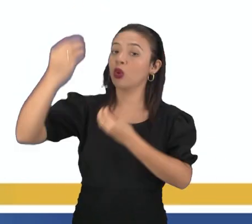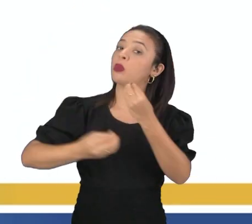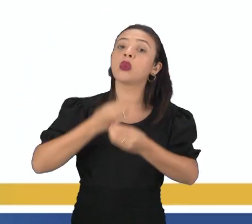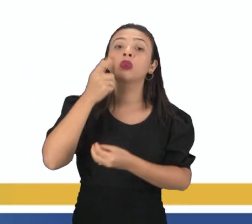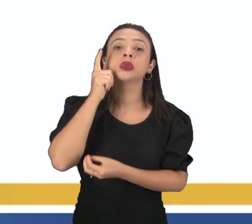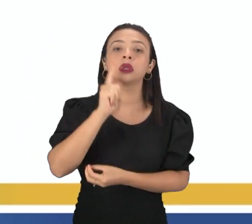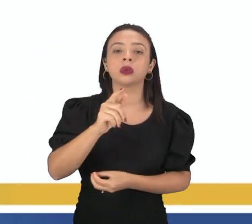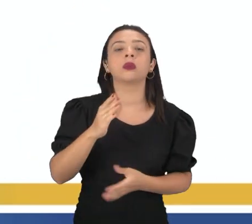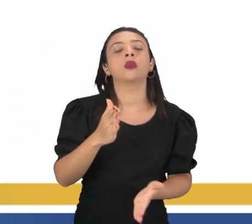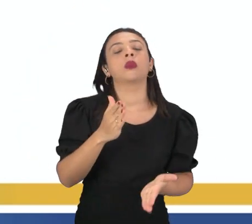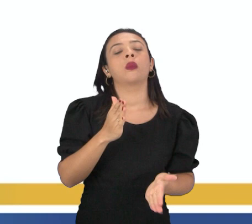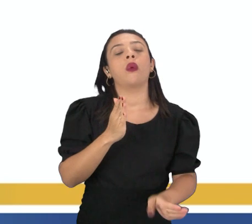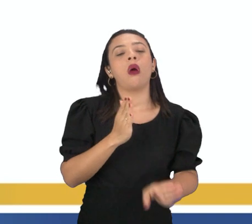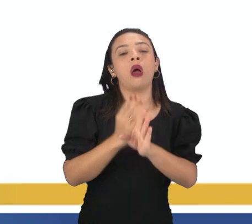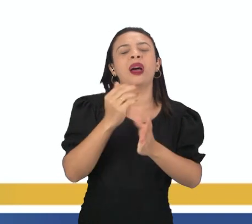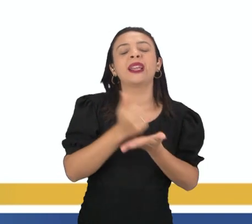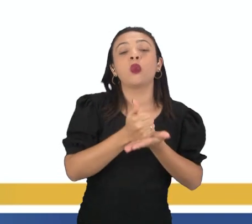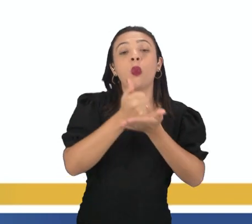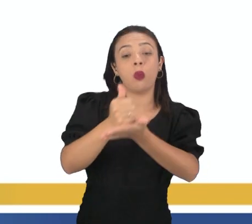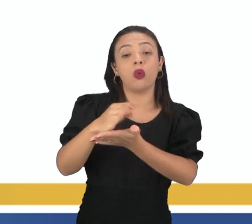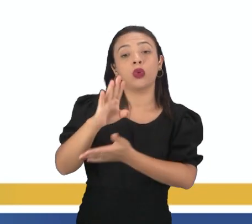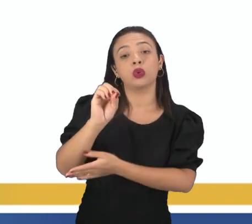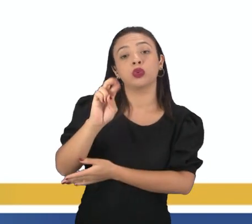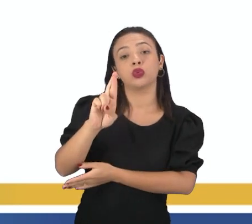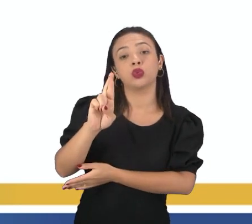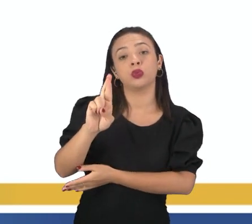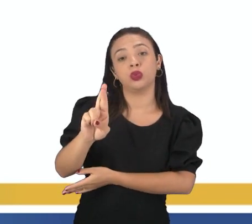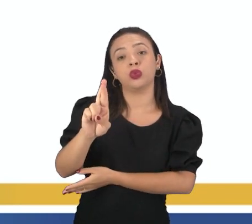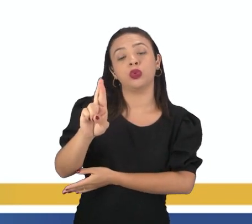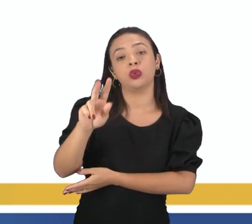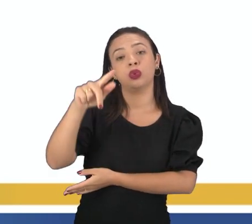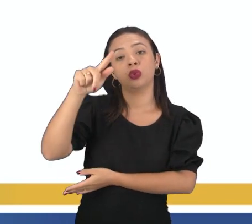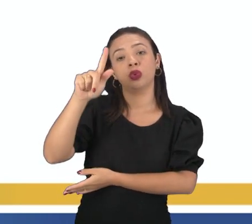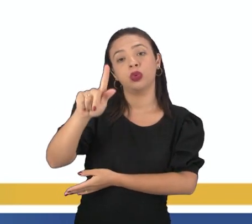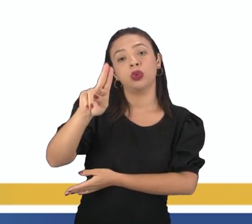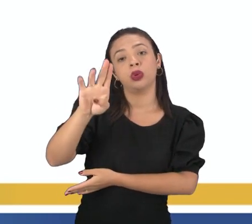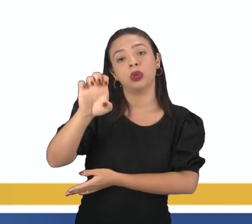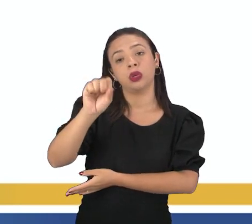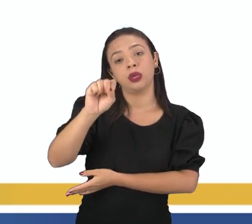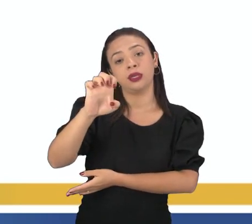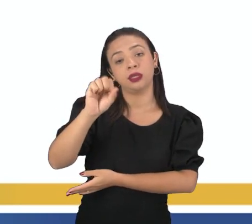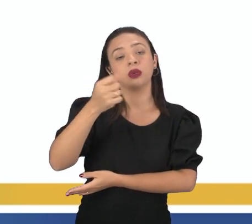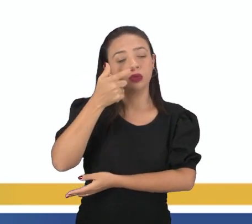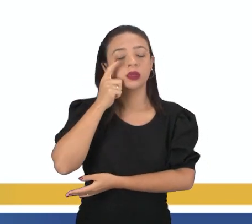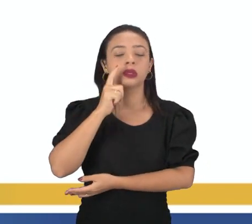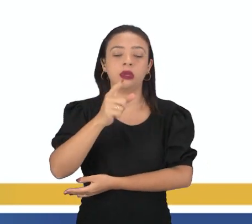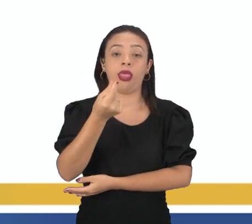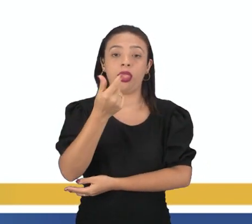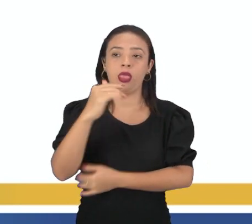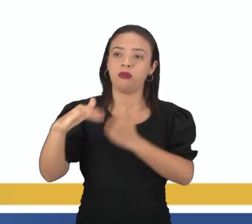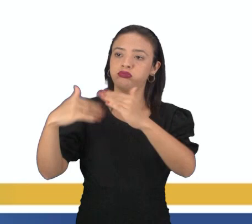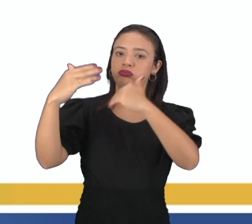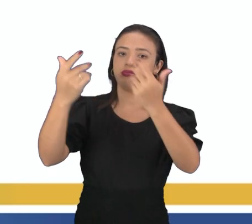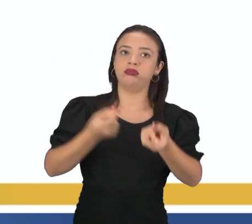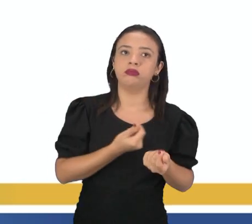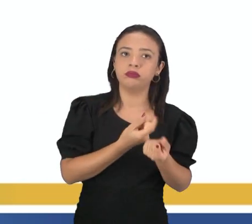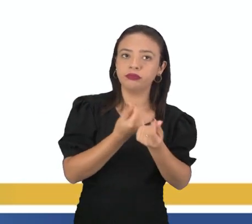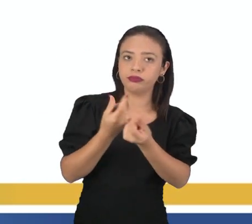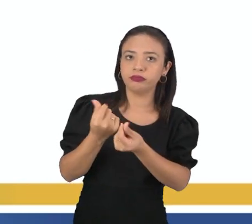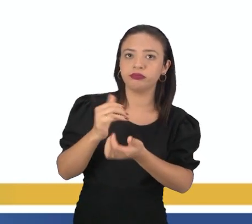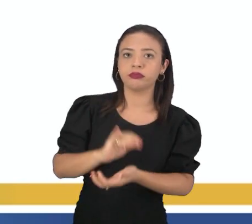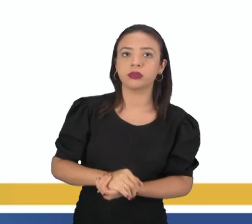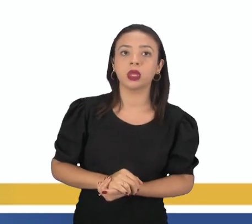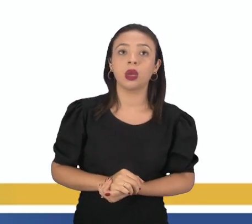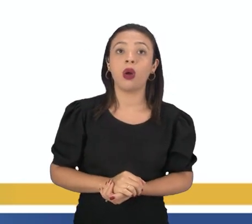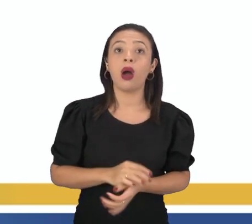dos burgueses, a nova classe social que enriquecia com o desenvolvimento do comércio. Em suma, a união dos interesses políticos dos